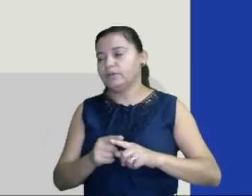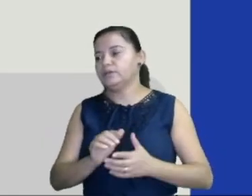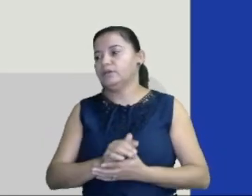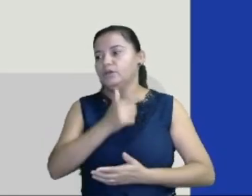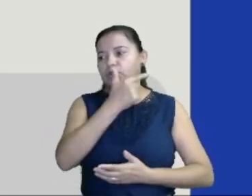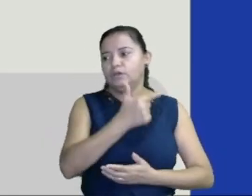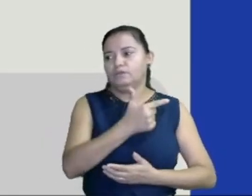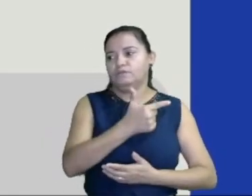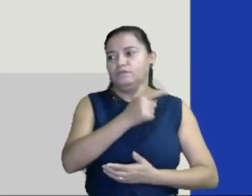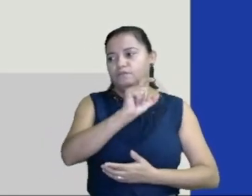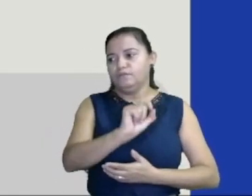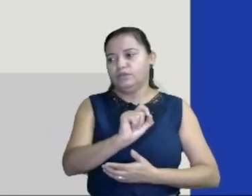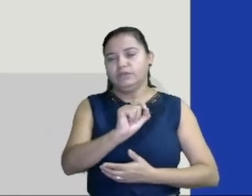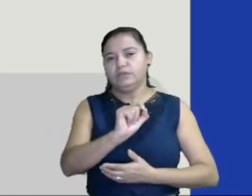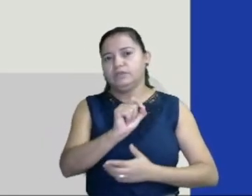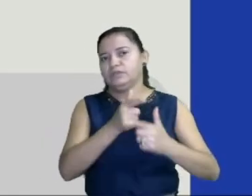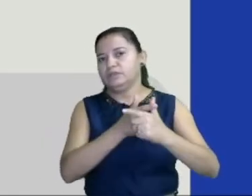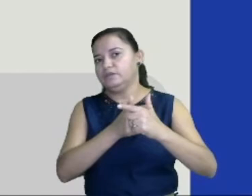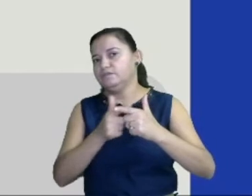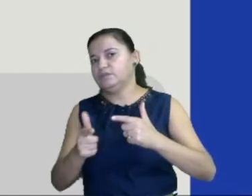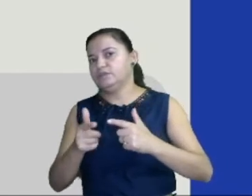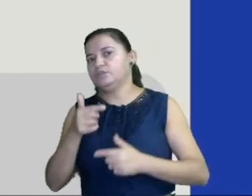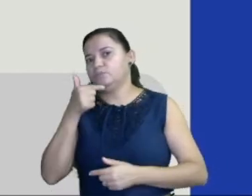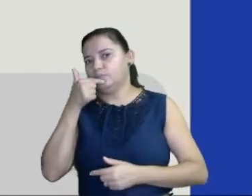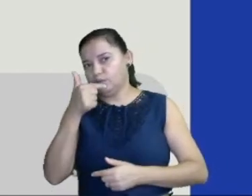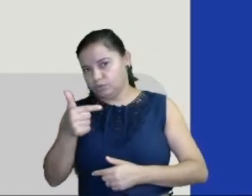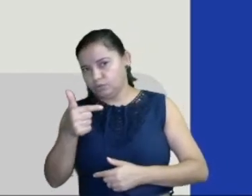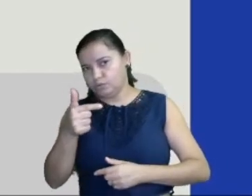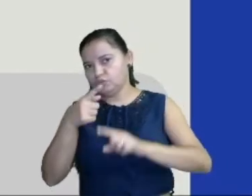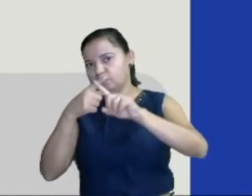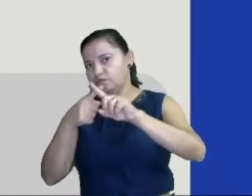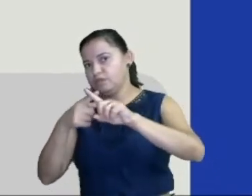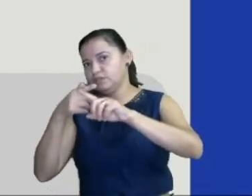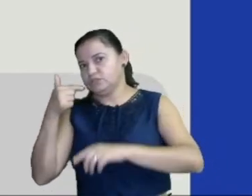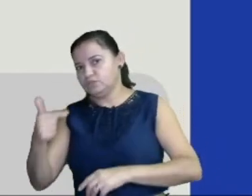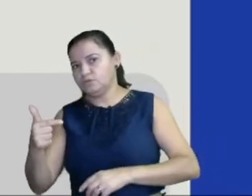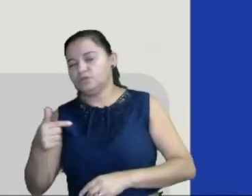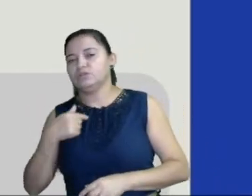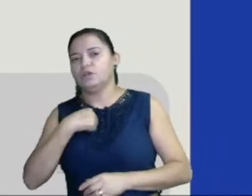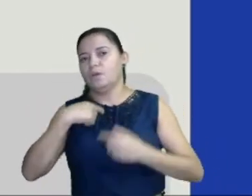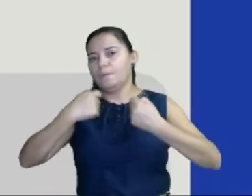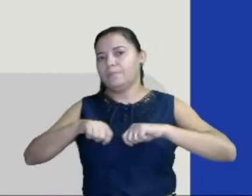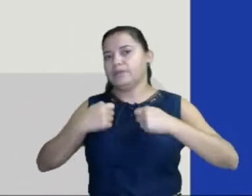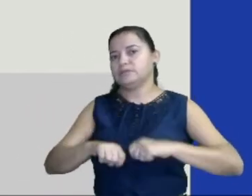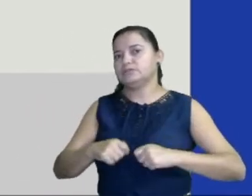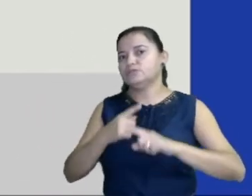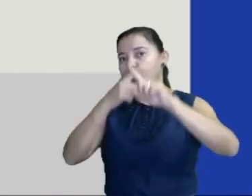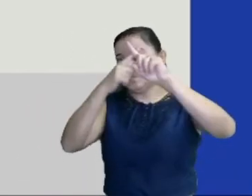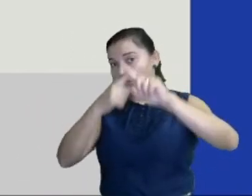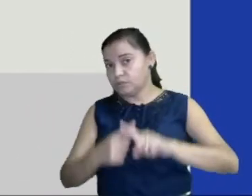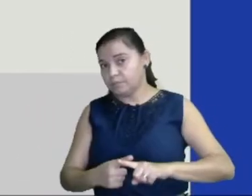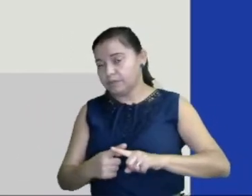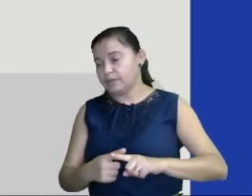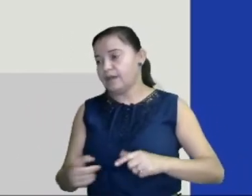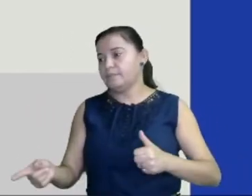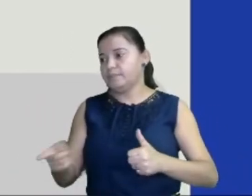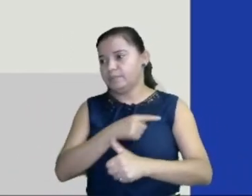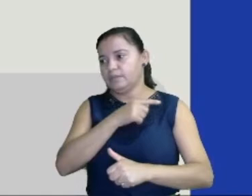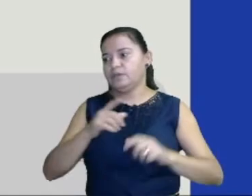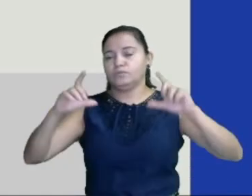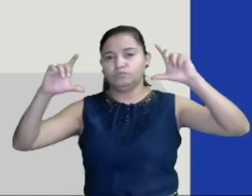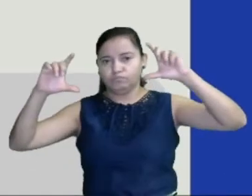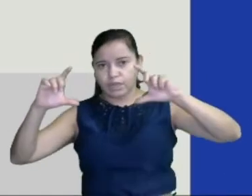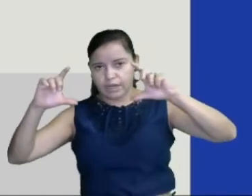2 x 2 né E aí eu preciso primeiro multiplicar aí o 2 vezes 2 por isso que eu botei' entre